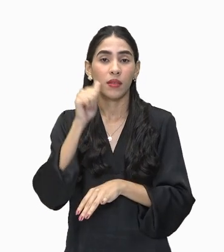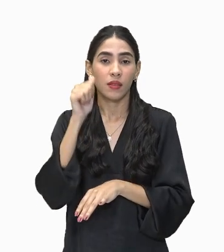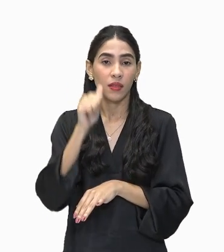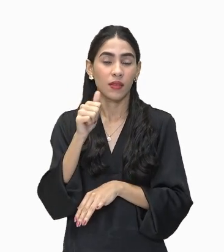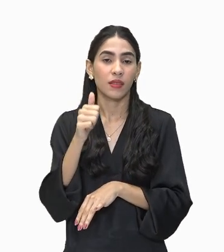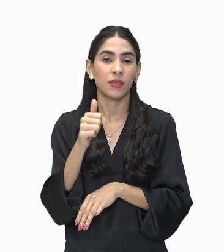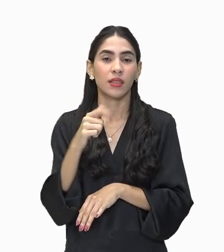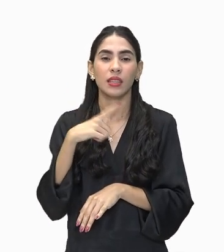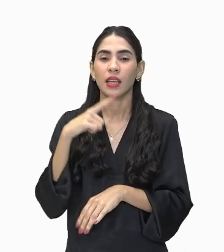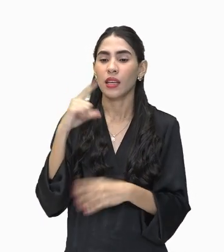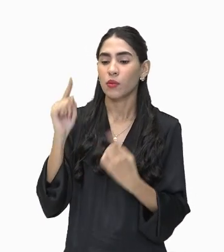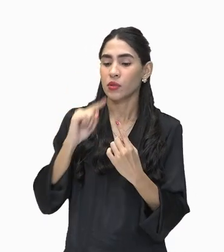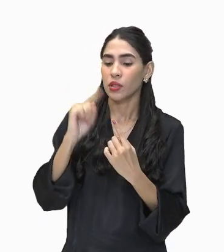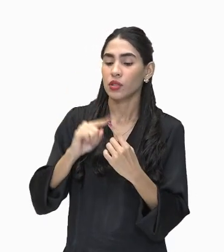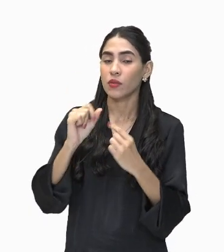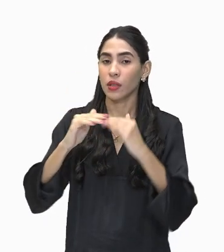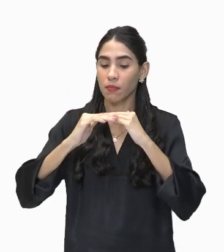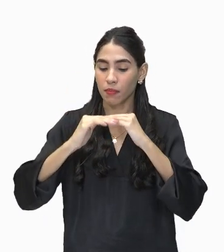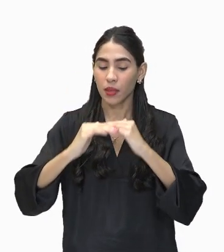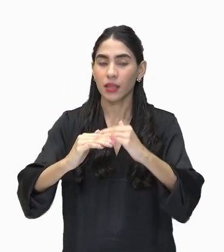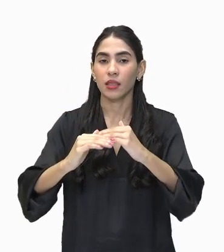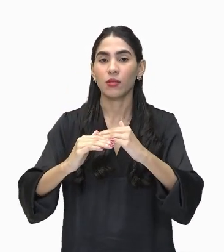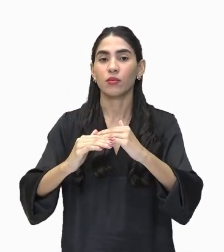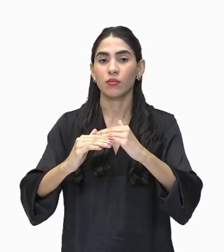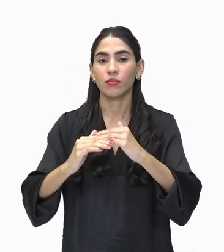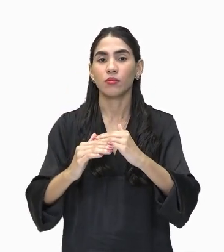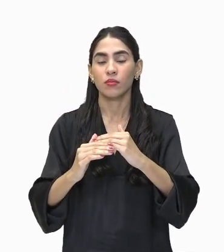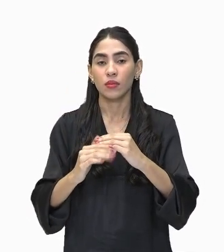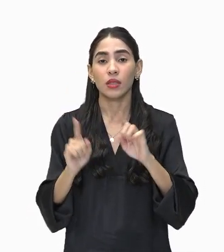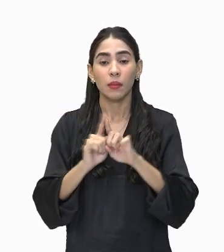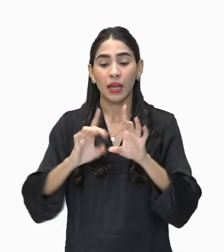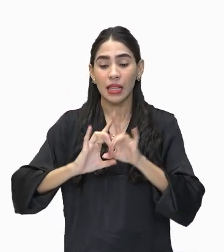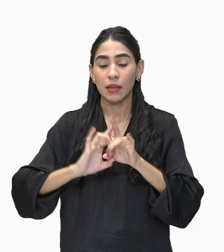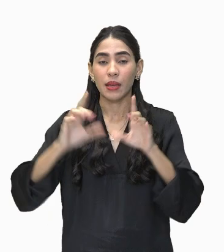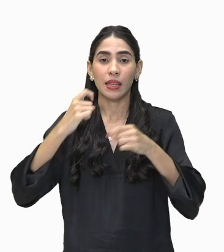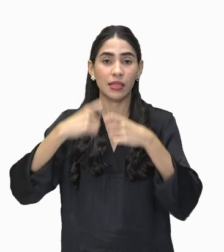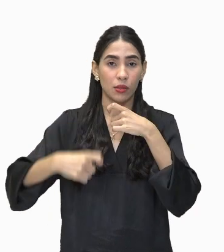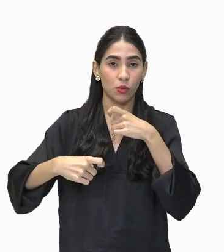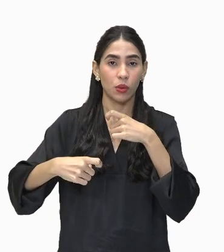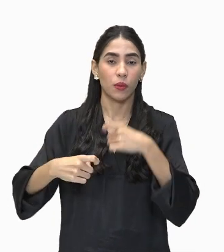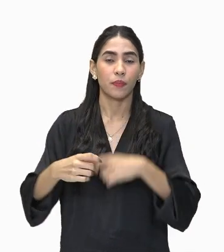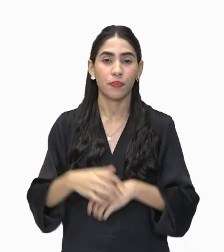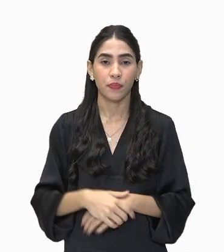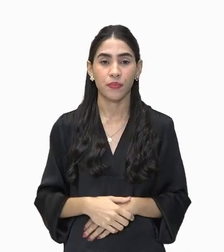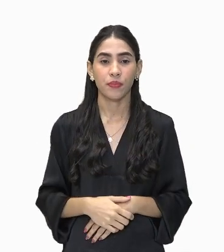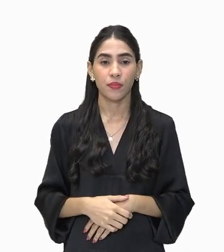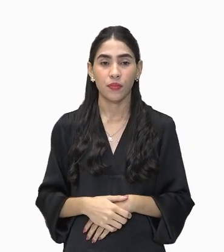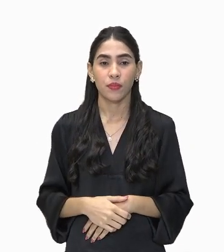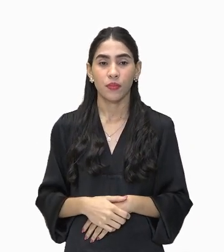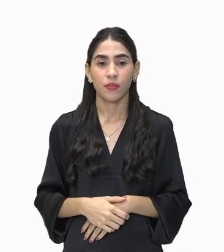né, a equidade de gênero e liberdade sexual.